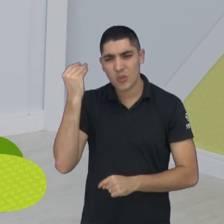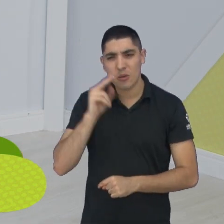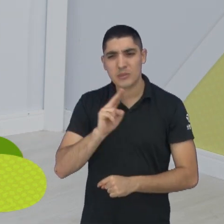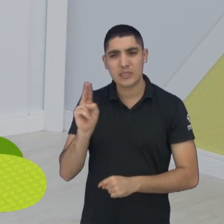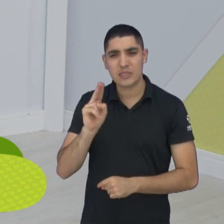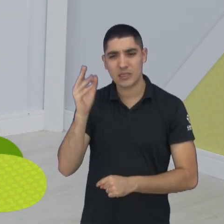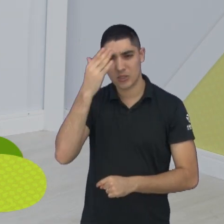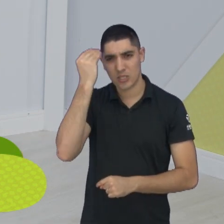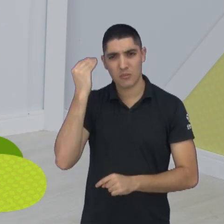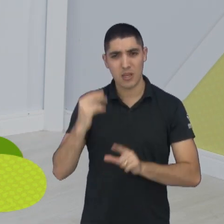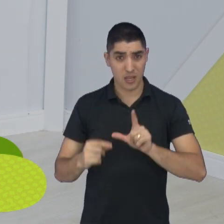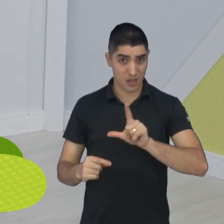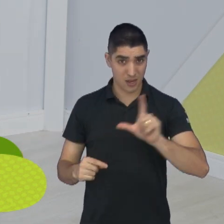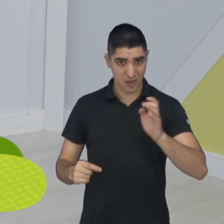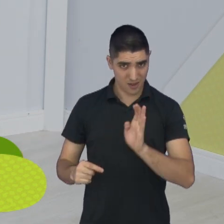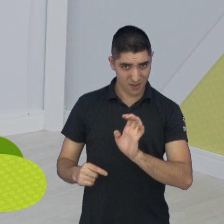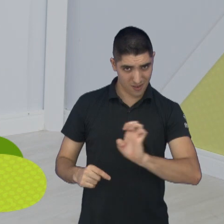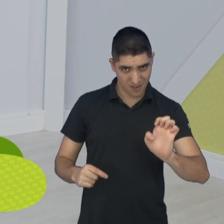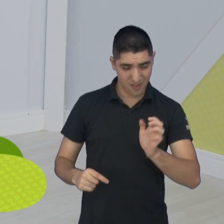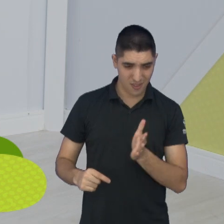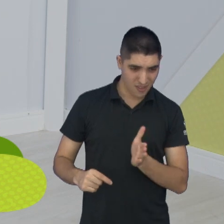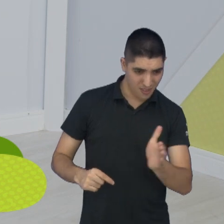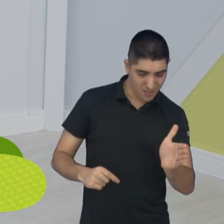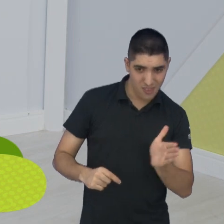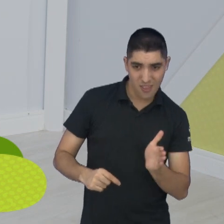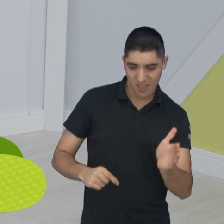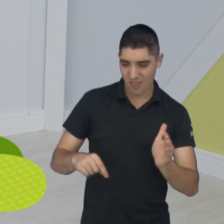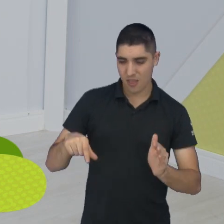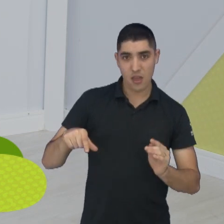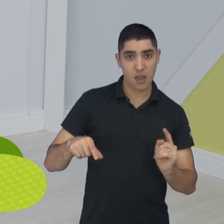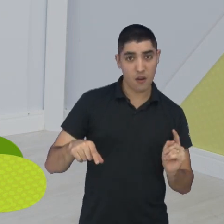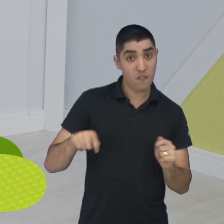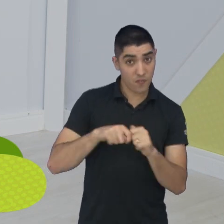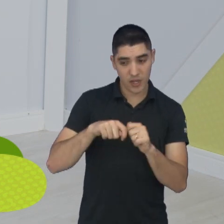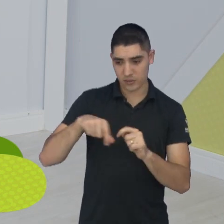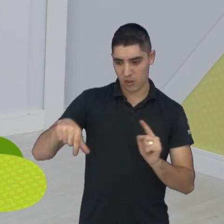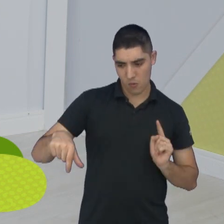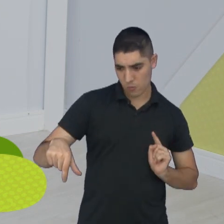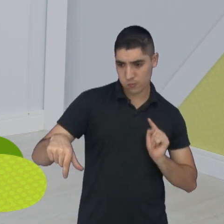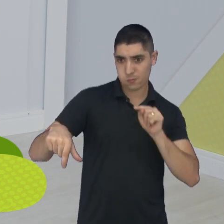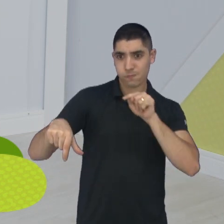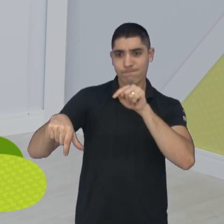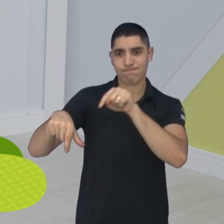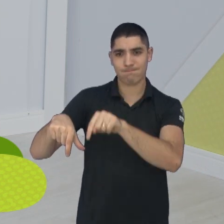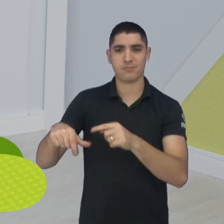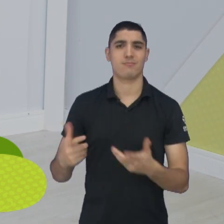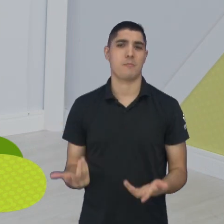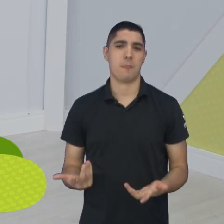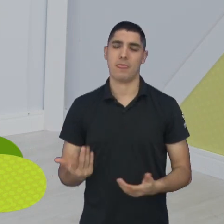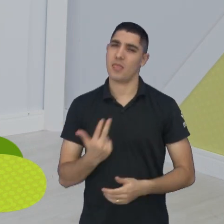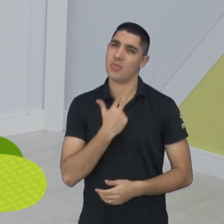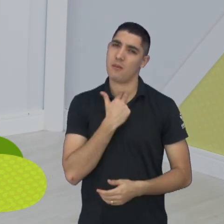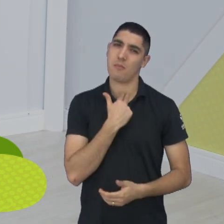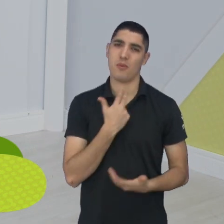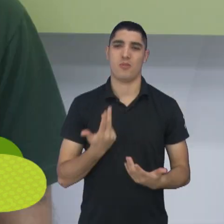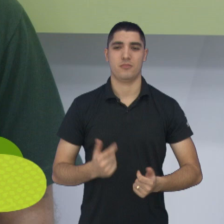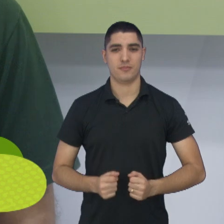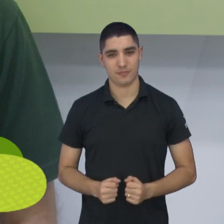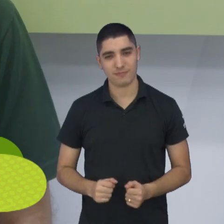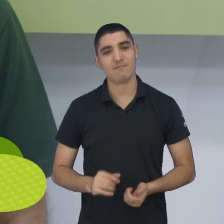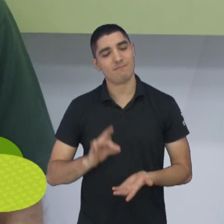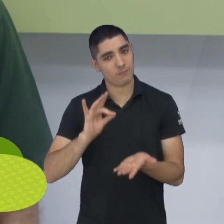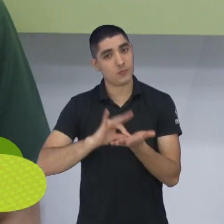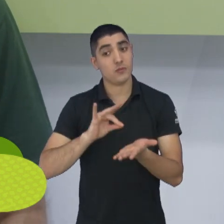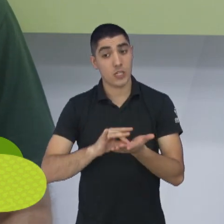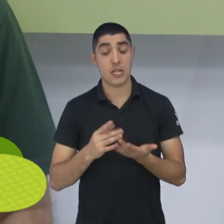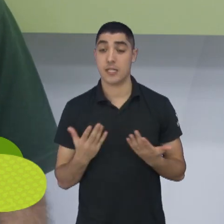esquerdo, que muito acionado ali na partida, fez o cruzamento e o camisa 11 chegou livre ali para fazer o gol. No meio de dois. Não, no meio de dois, não pode deixar, né, Bruno? É, e